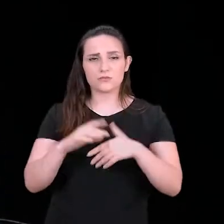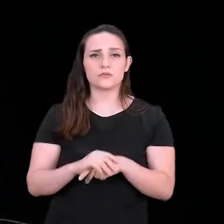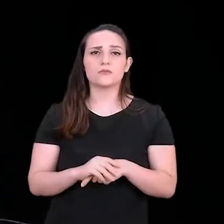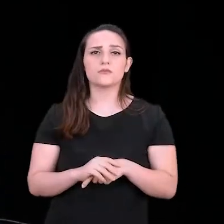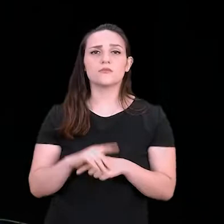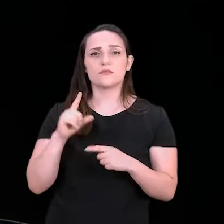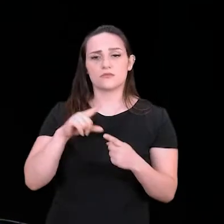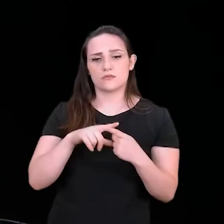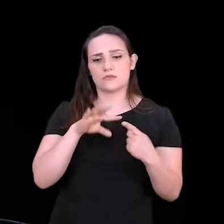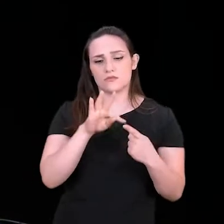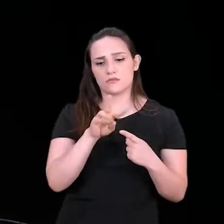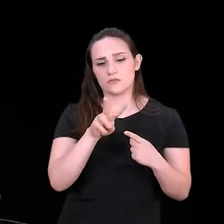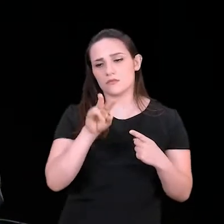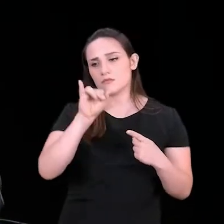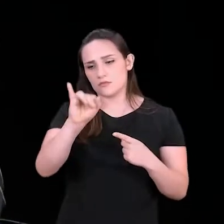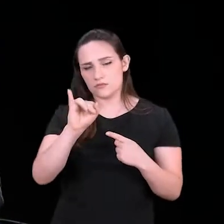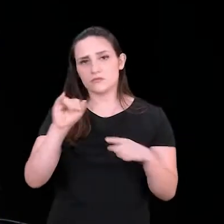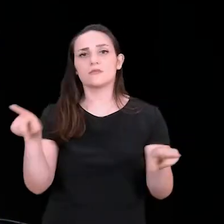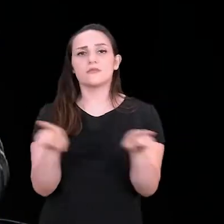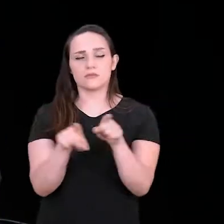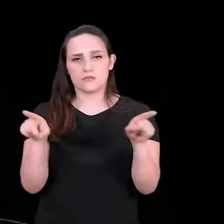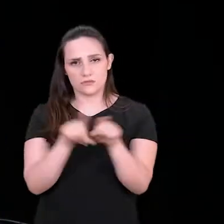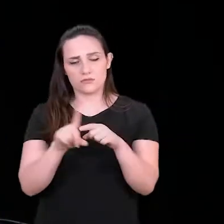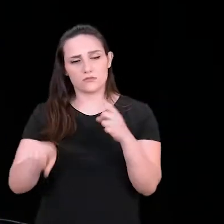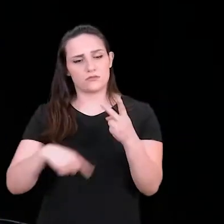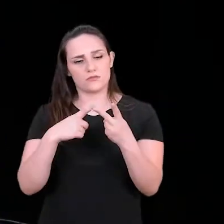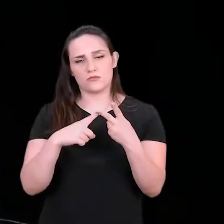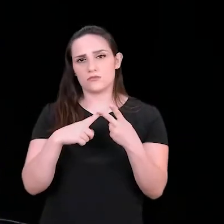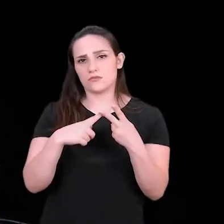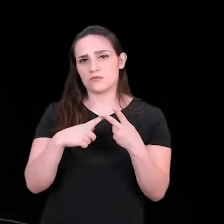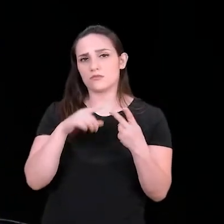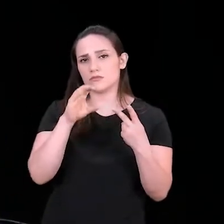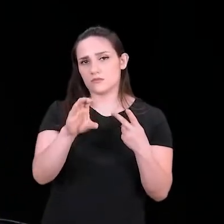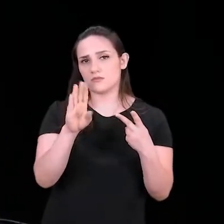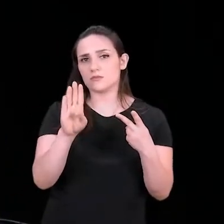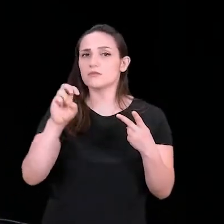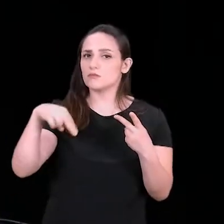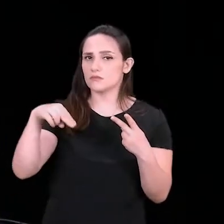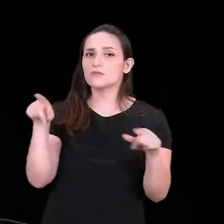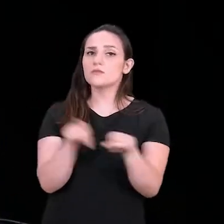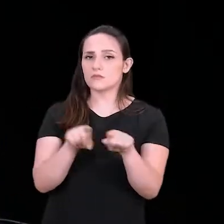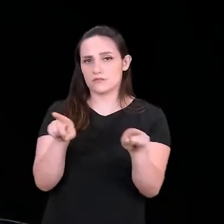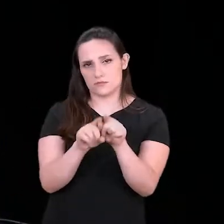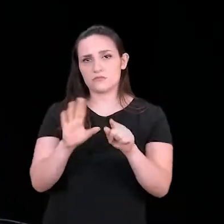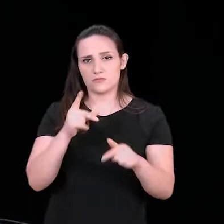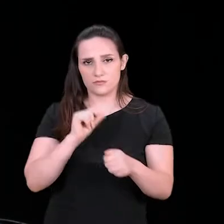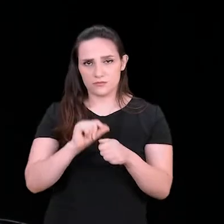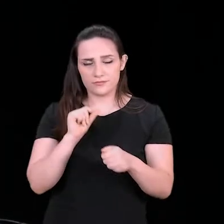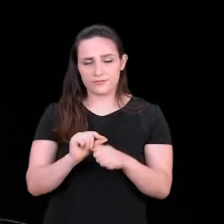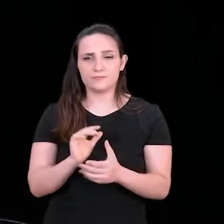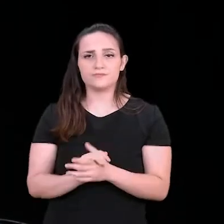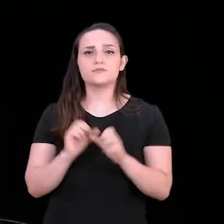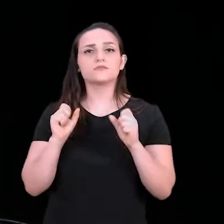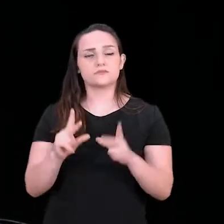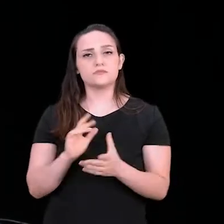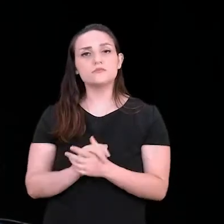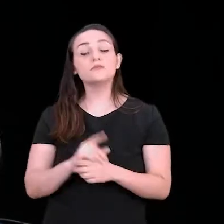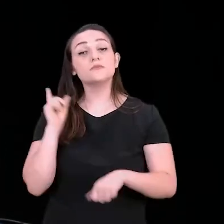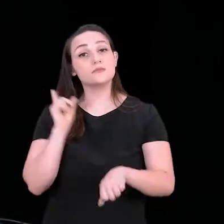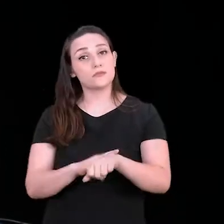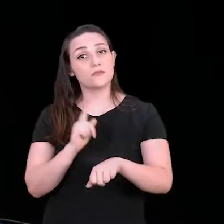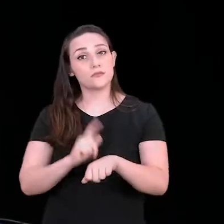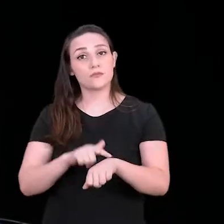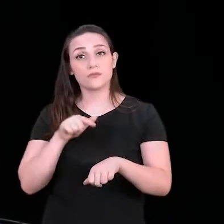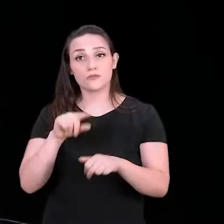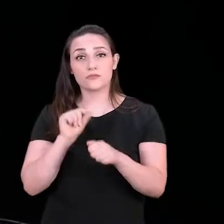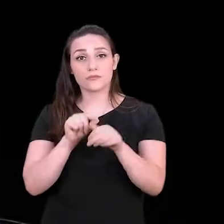conteúdos jornalísticos, né? A TVI estava fazendo isso e a gente já tinha a CBN fazendo também. A